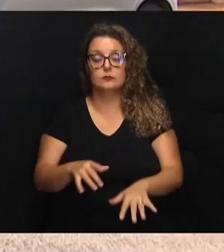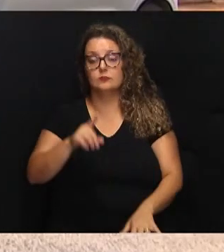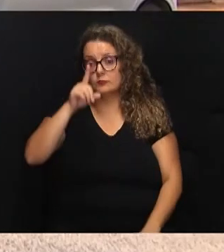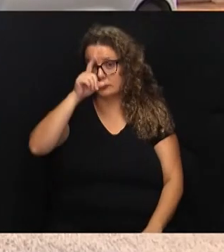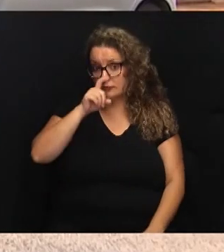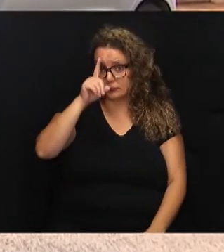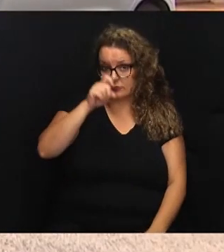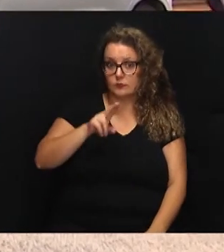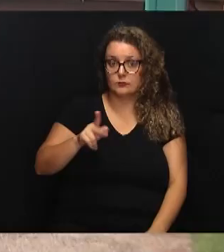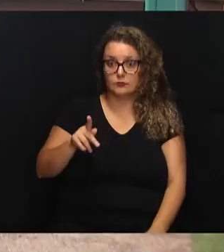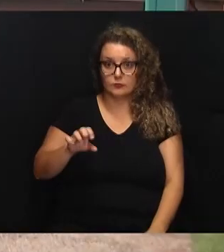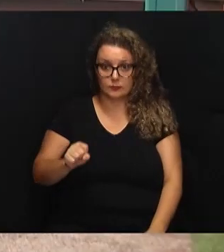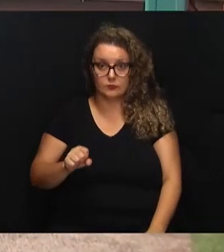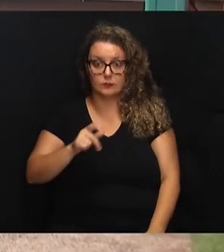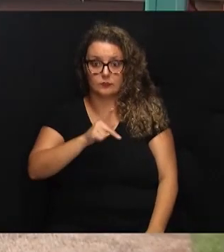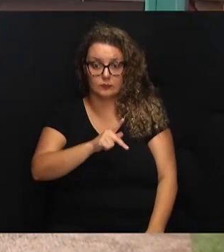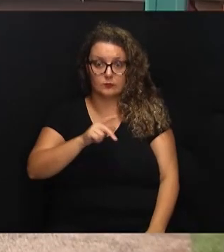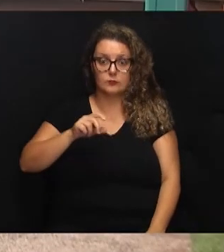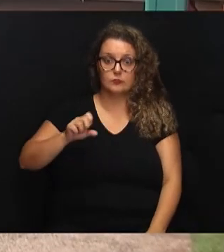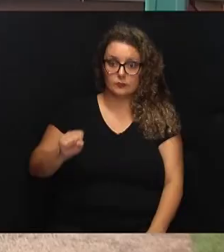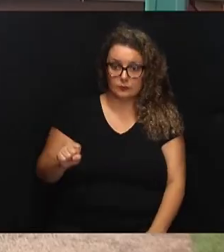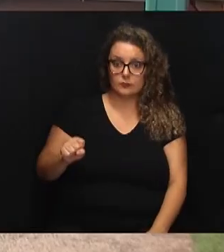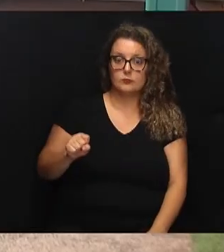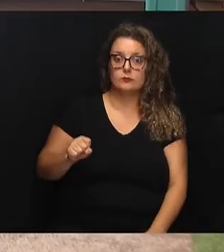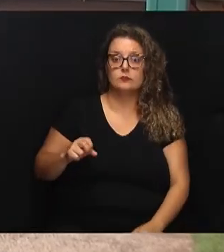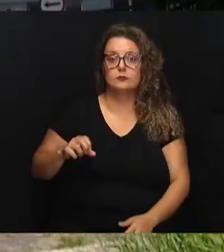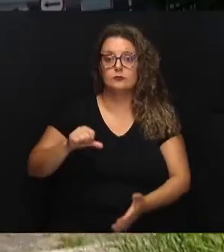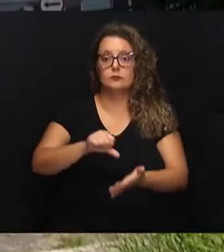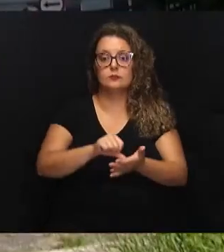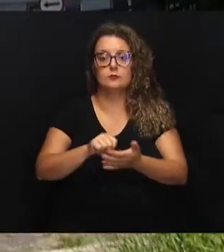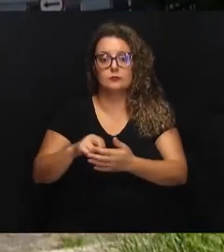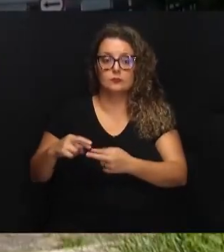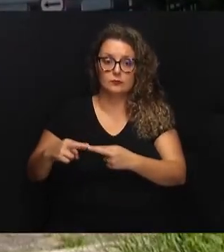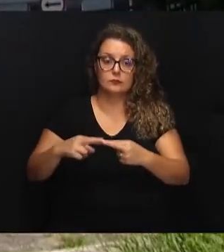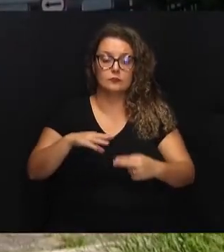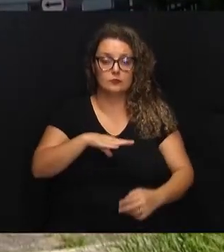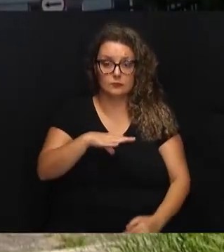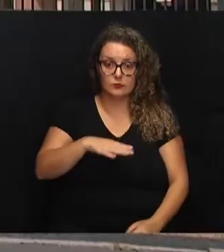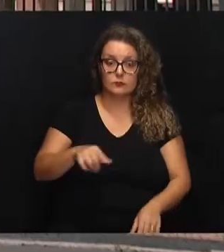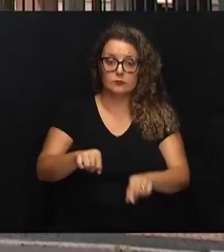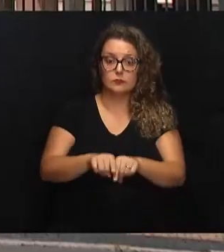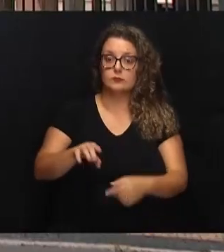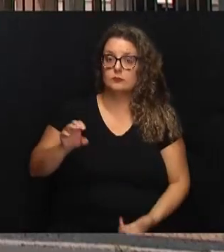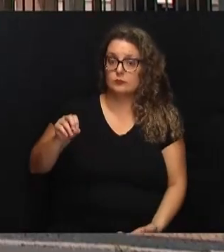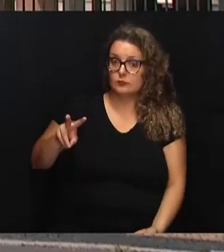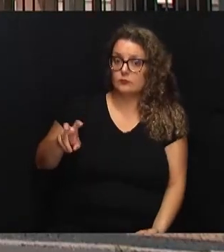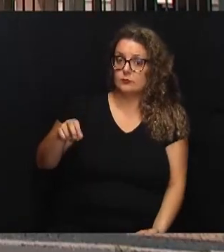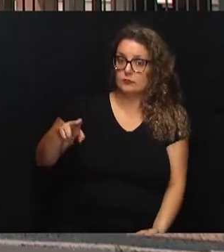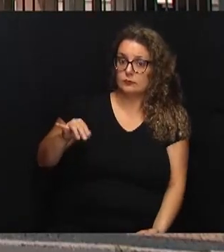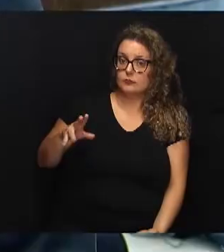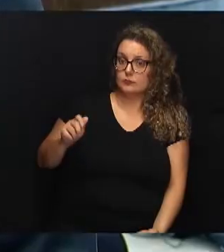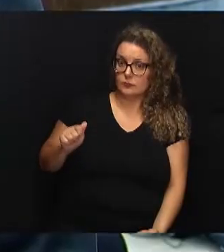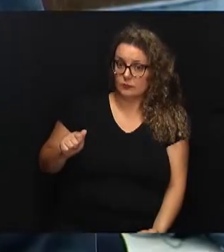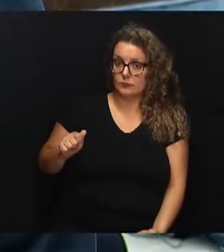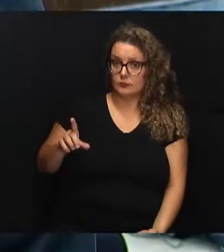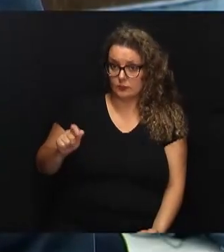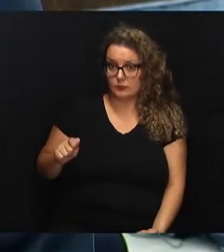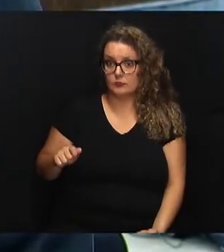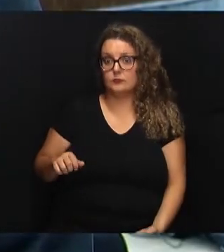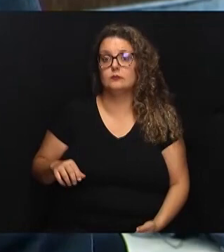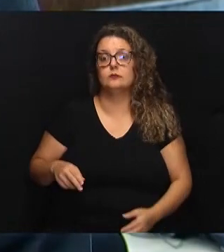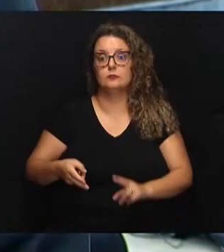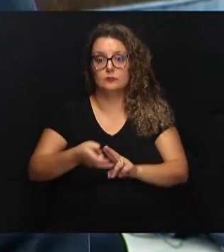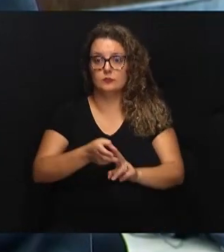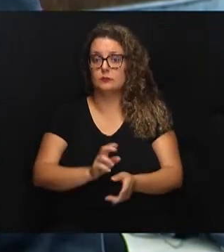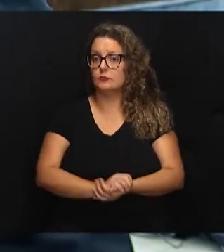UPAs, pronto-socorros, unidades da rede municipal e também as conveniadas ao SUS em Campinas. É um marco